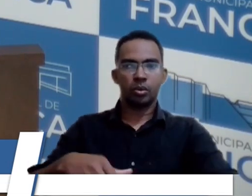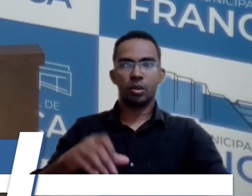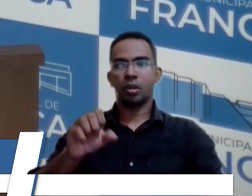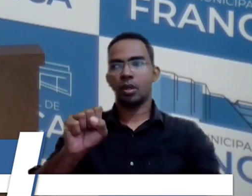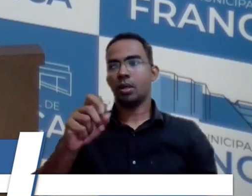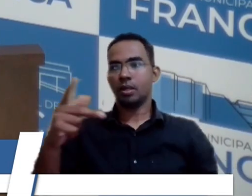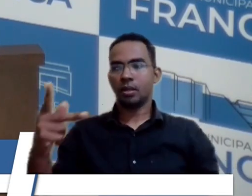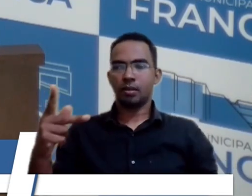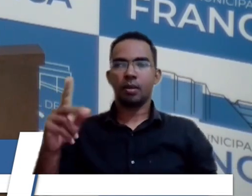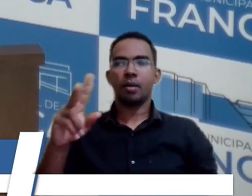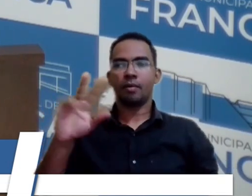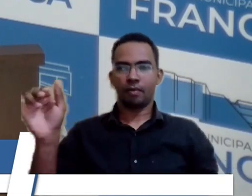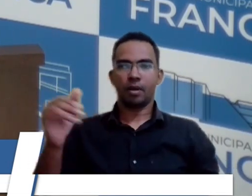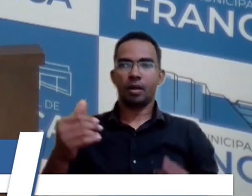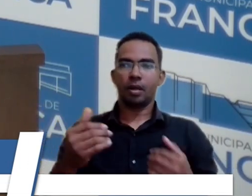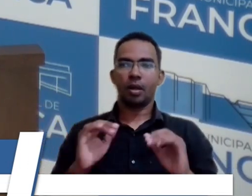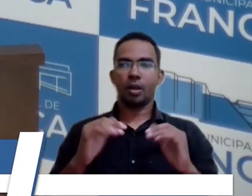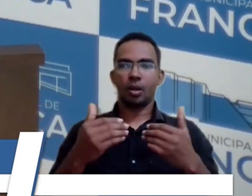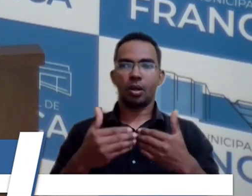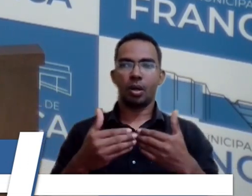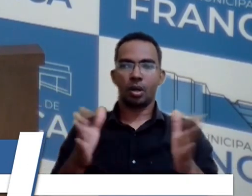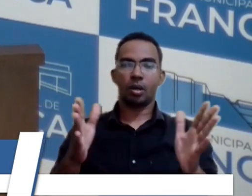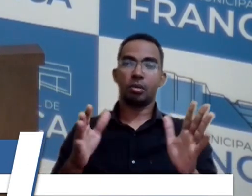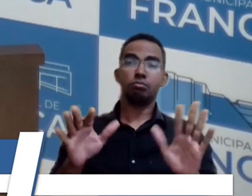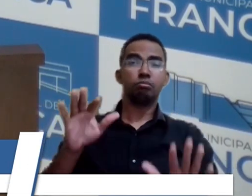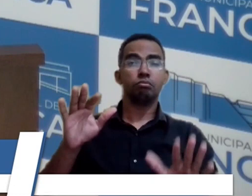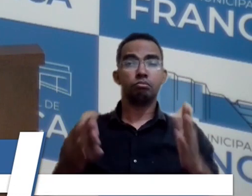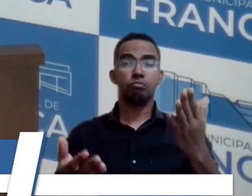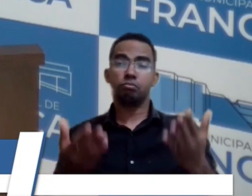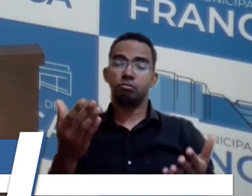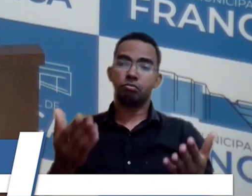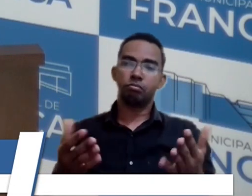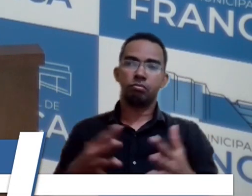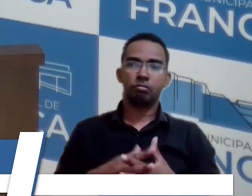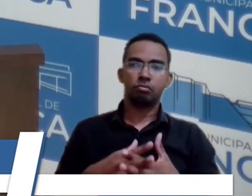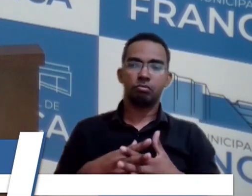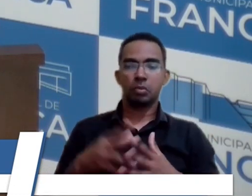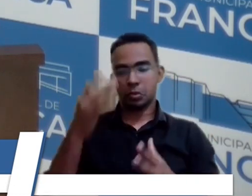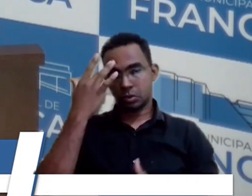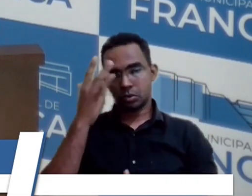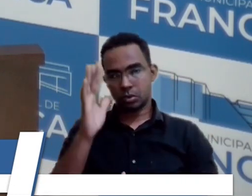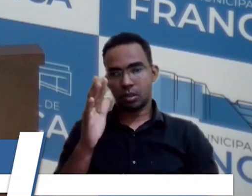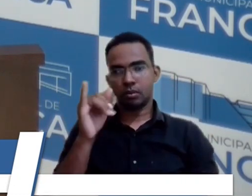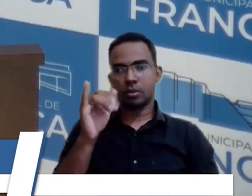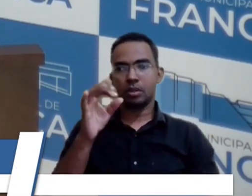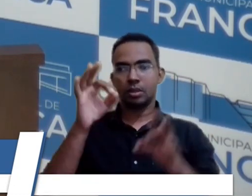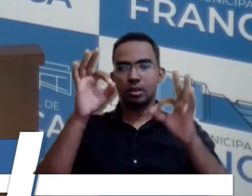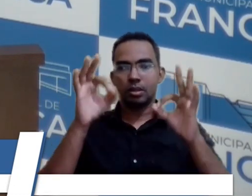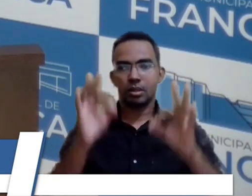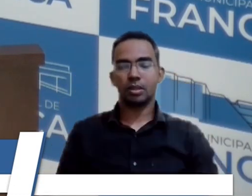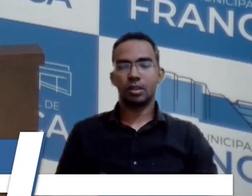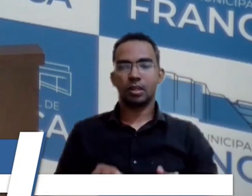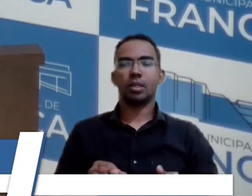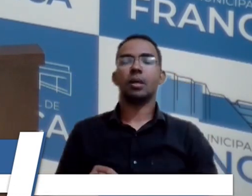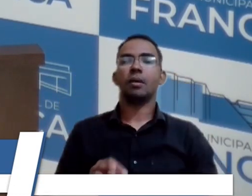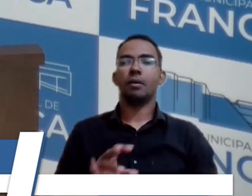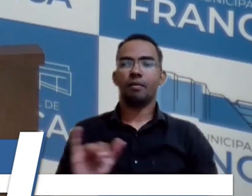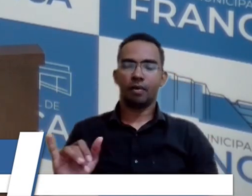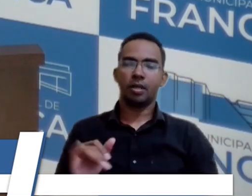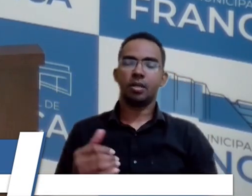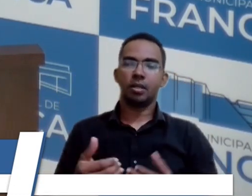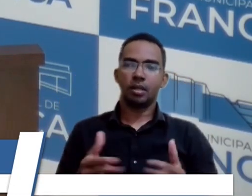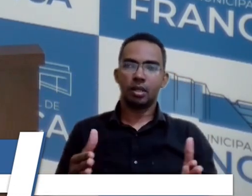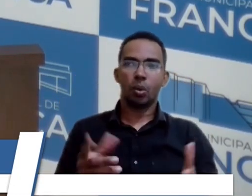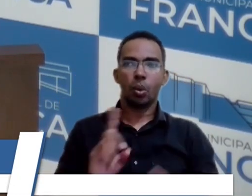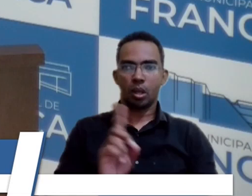vão sair. Então a gente ficou nesse imbróglio, a gente não sabe afirmar com certeza se vai sair ou não. Mas é